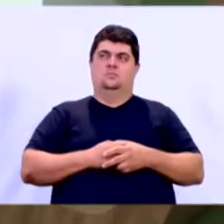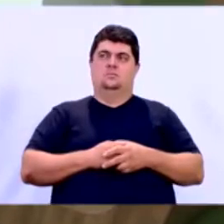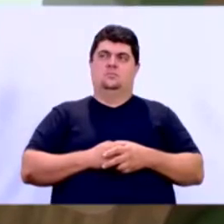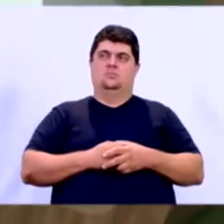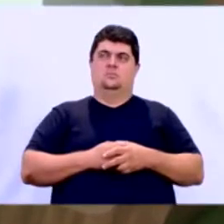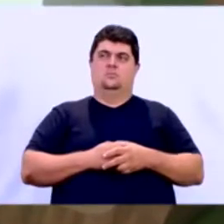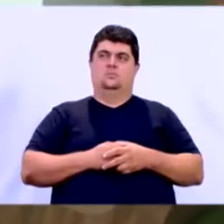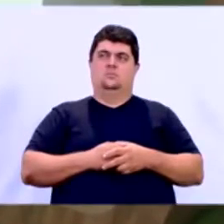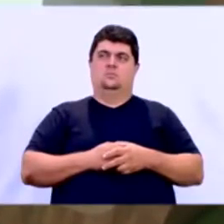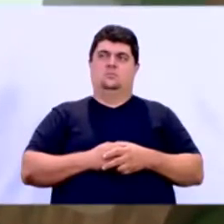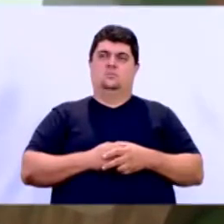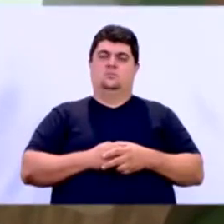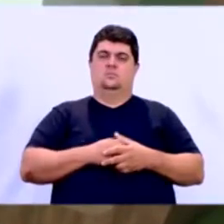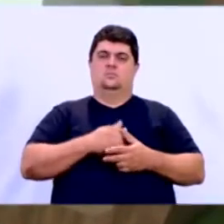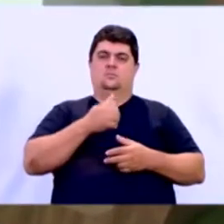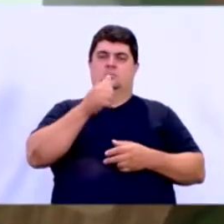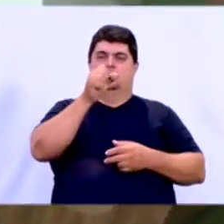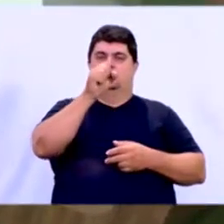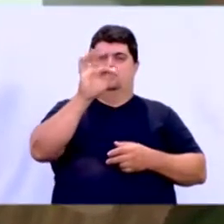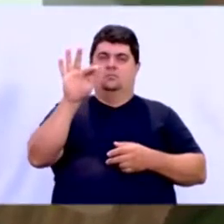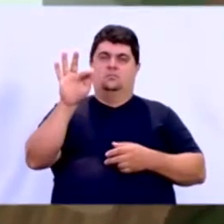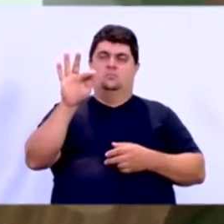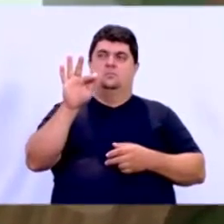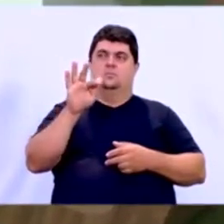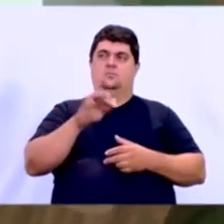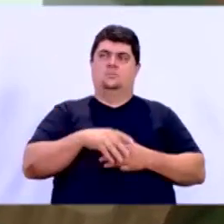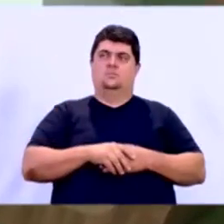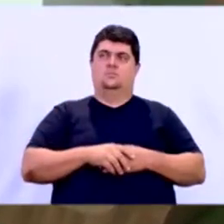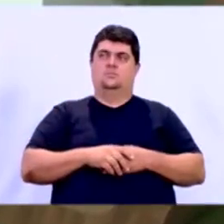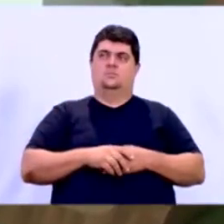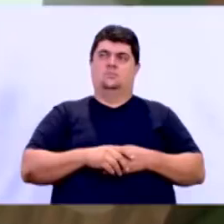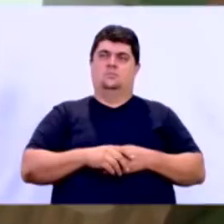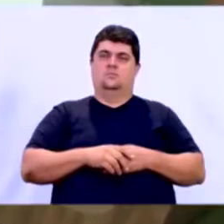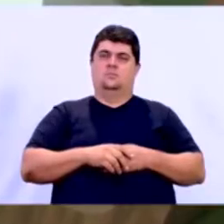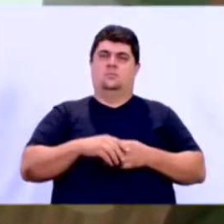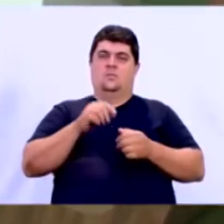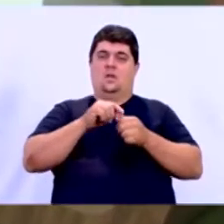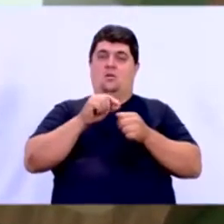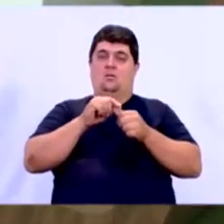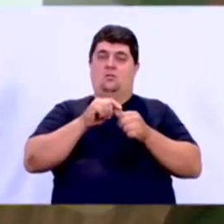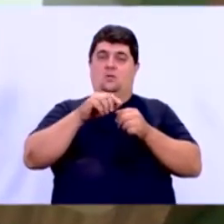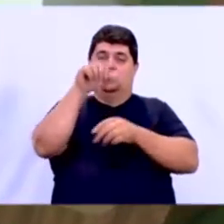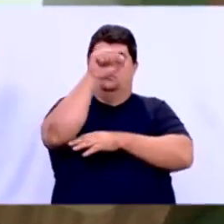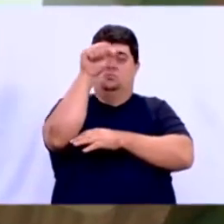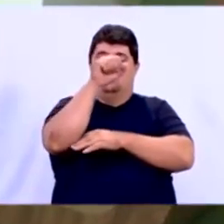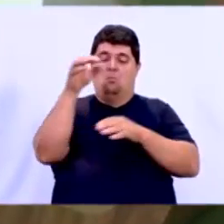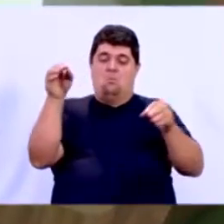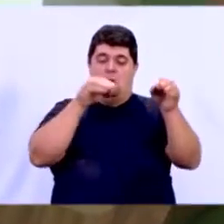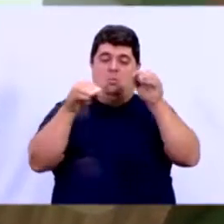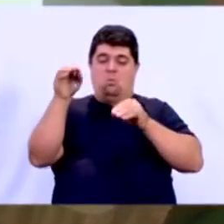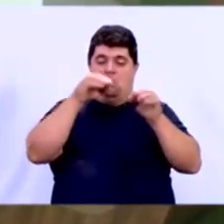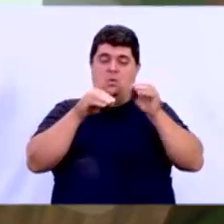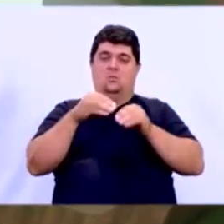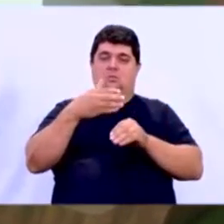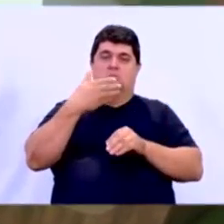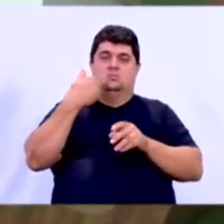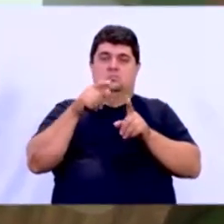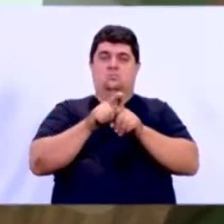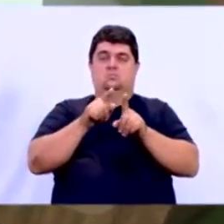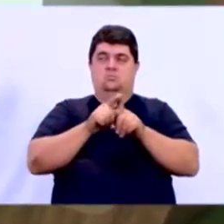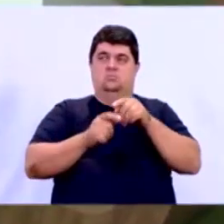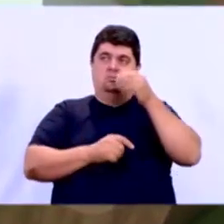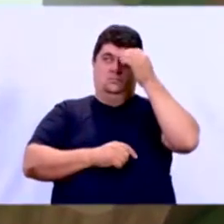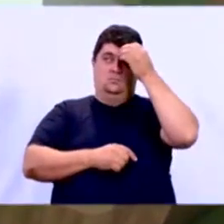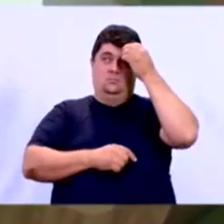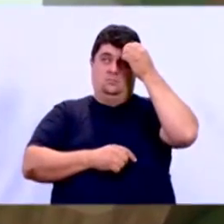O pessoal também de São Francisco, o pessoal sugeriu um montador de automóveis aqui. Bacana. Então, para a questão 4 seria